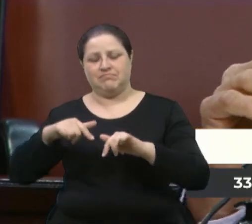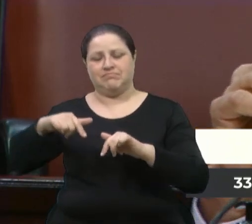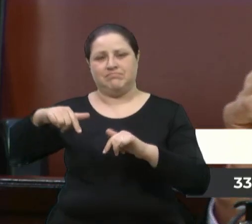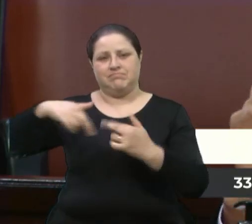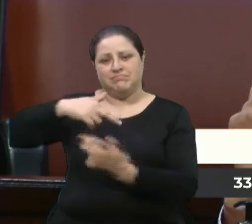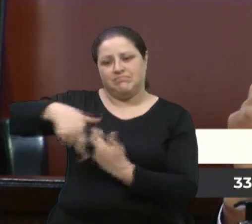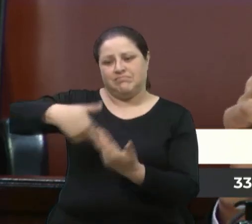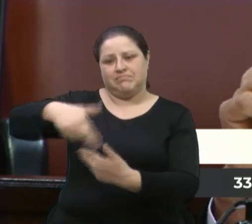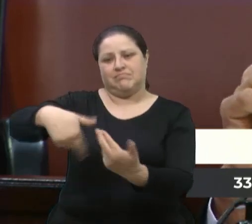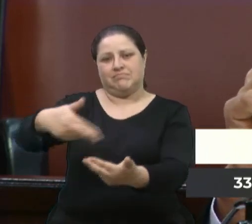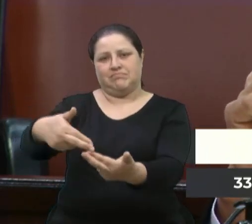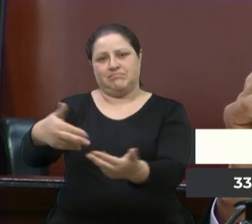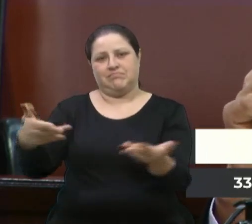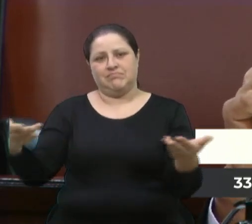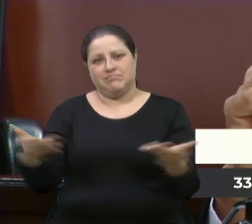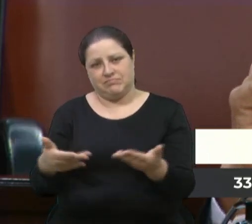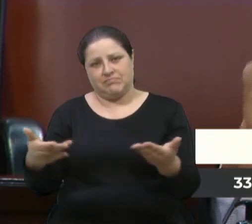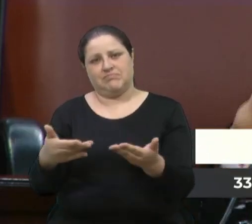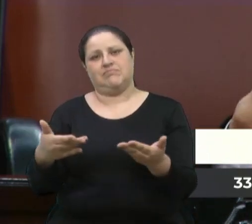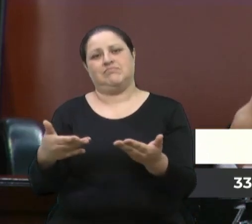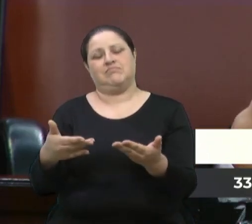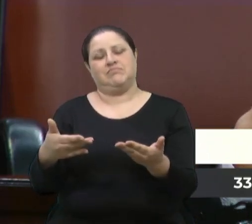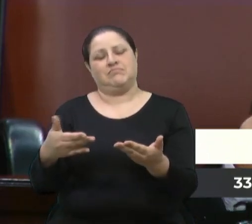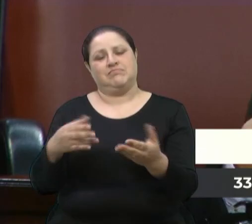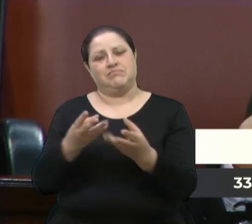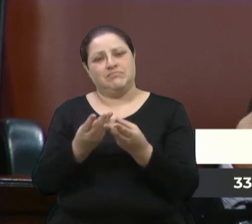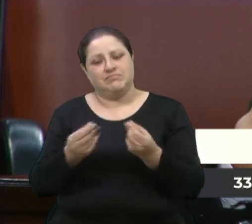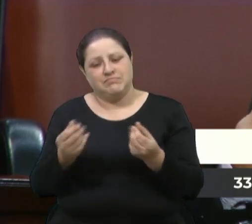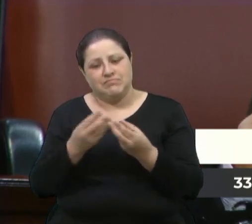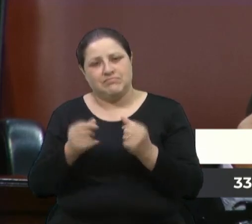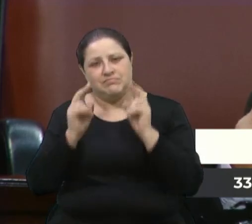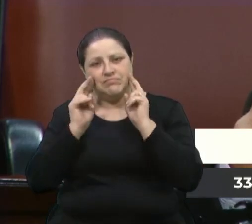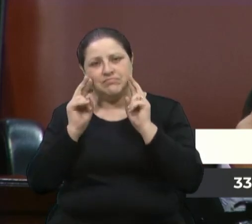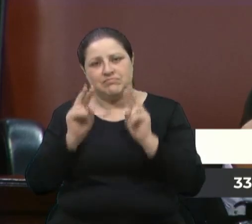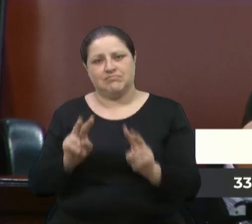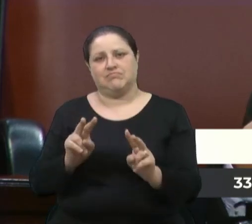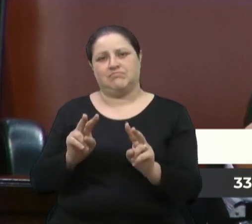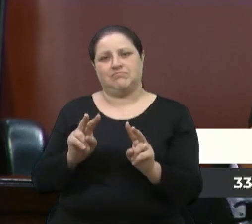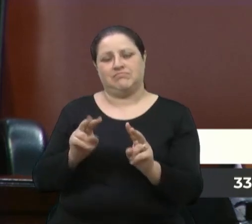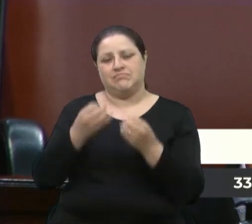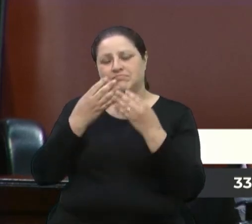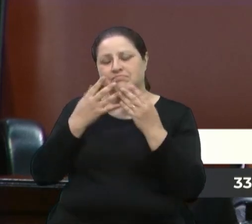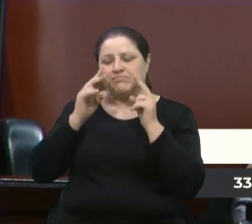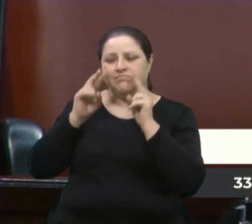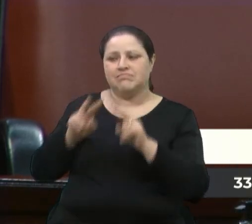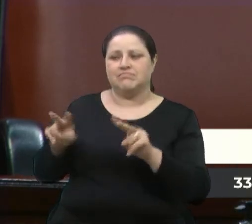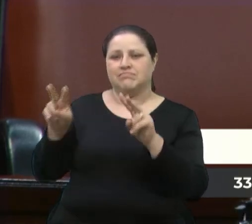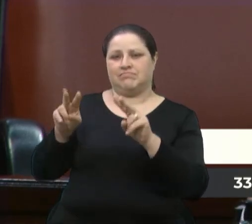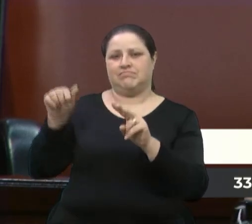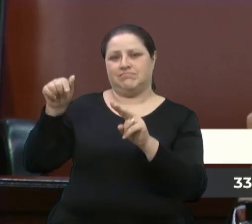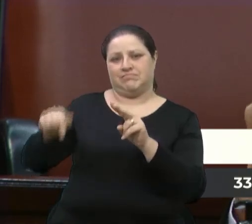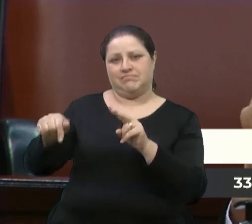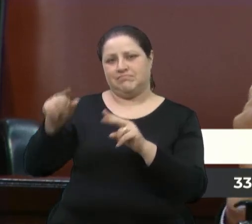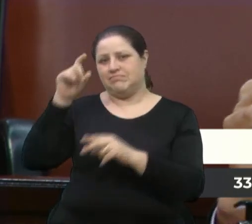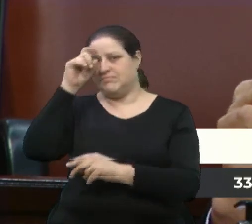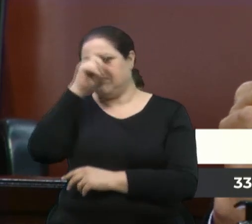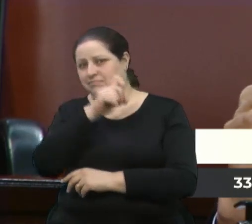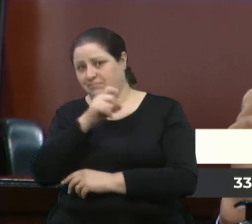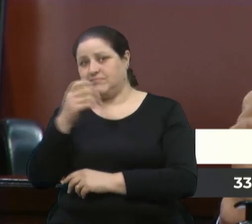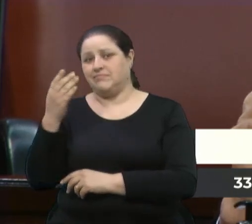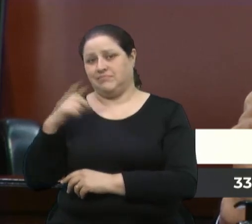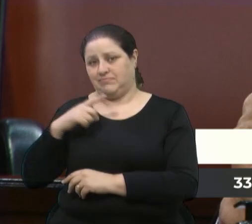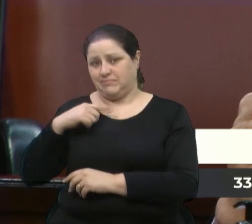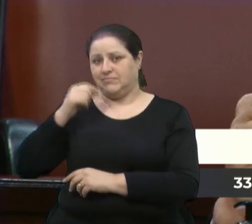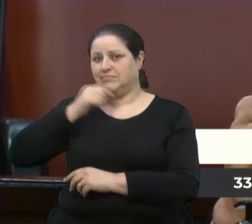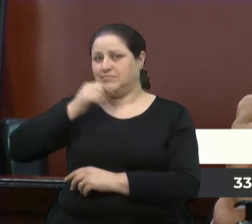Sul, e agora ele teve sensibilidade de enxergar e olhar com bons olhos essa dificuldade que tinha Caxias do Sul,